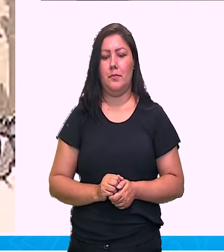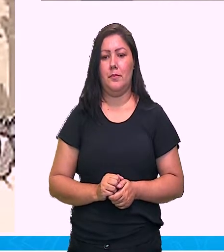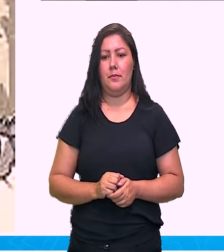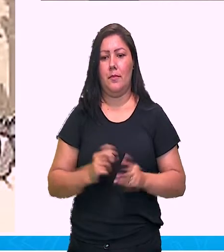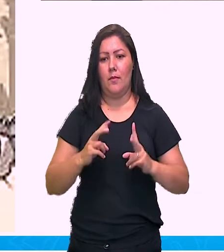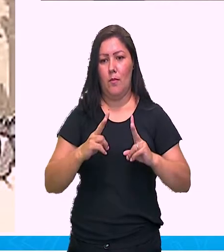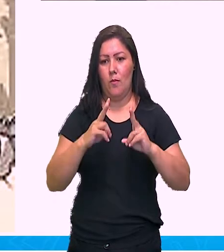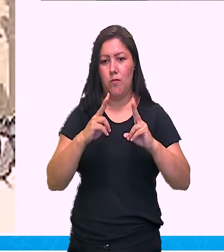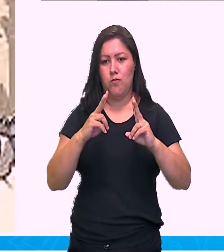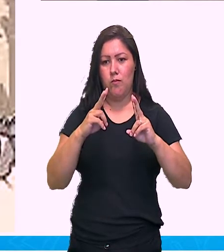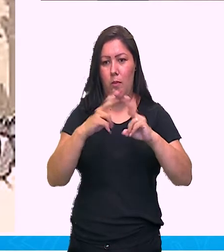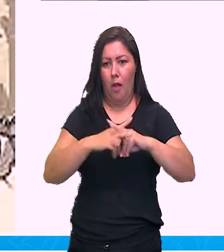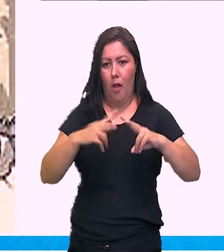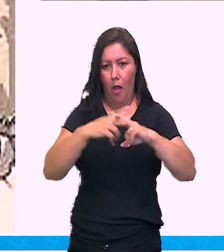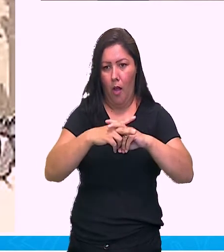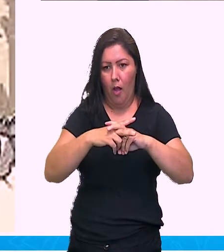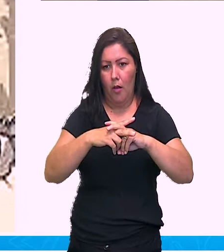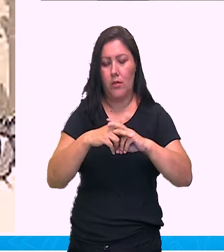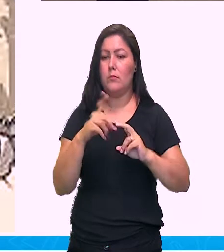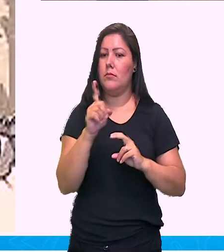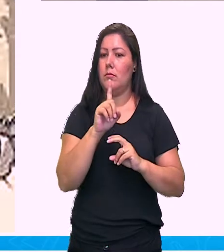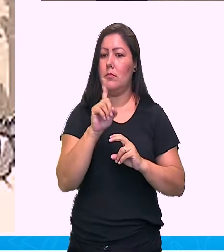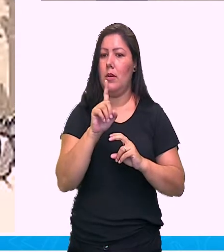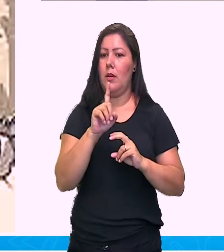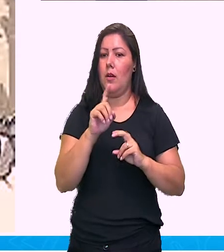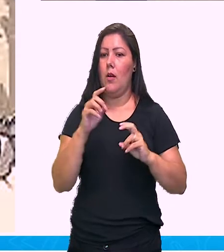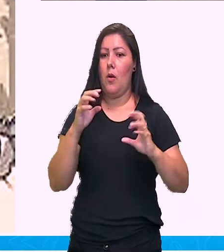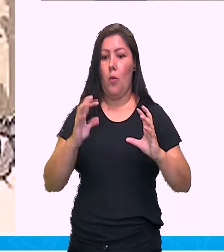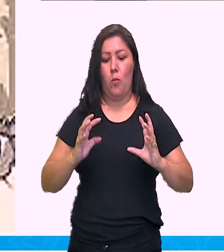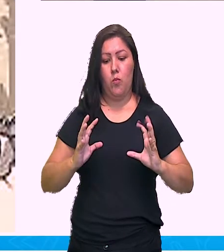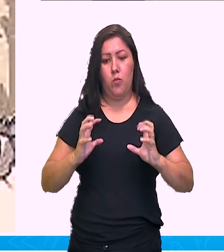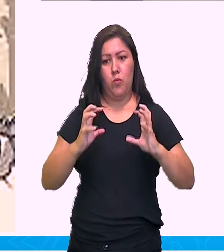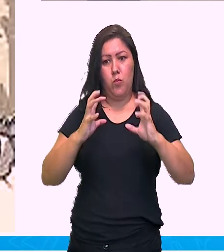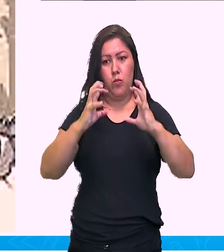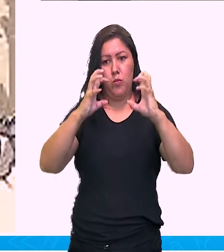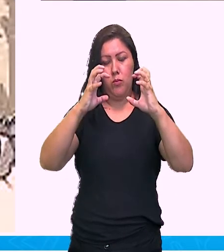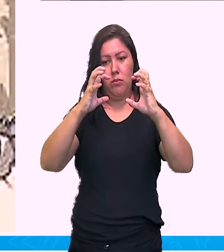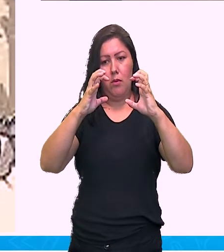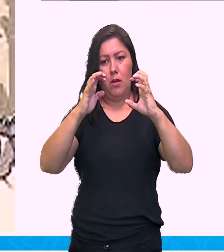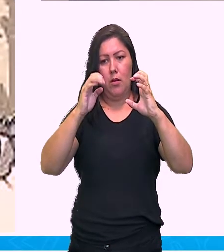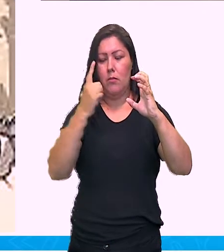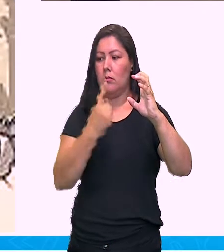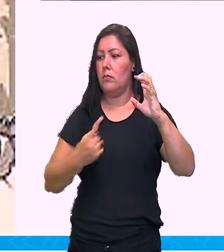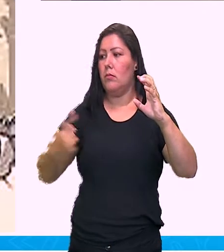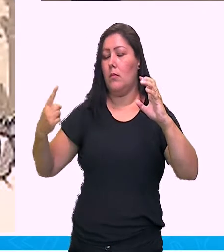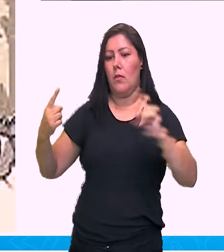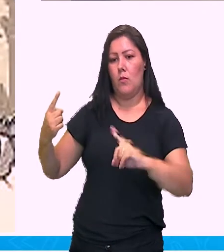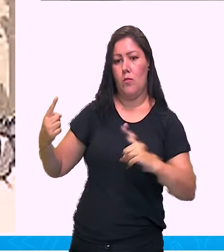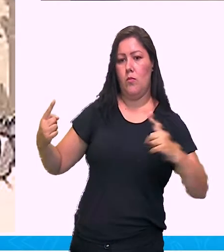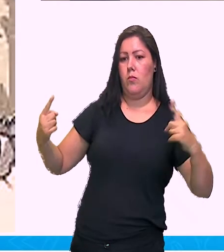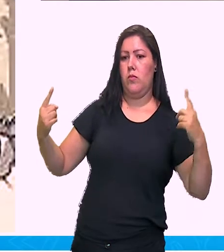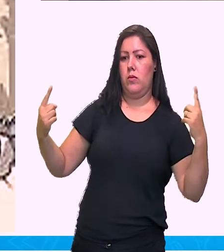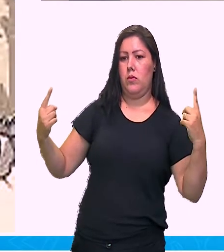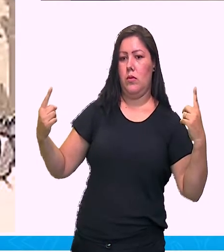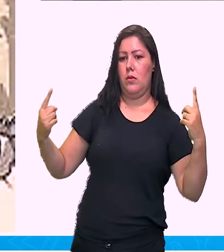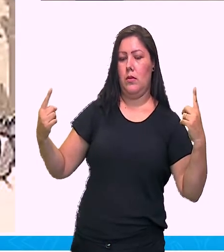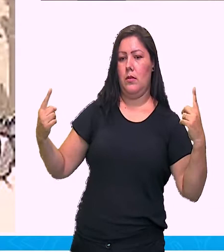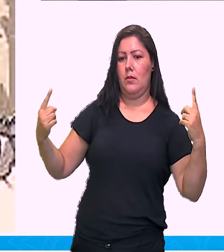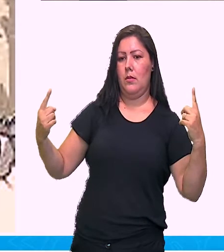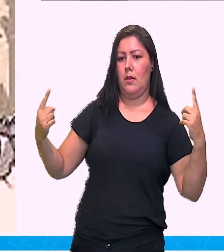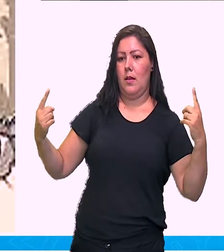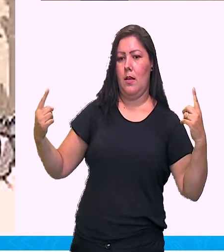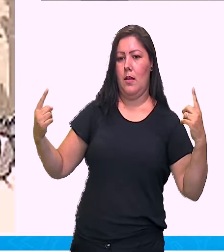Eles atacavam, tivemos vários conflitos nessa época, e